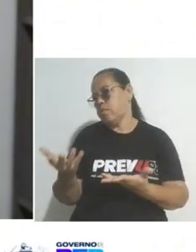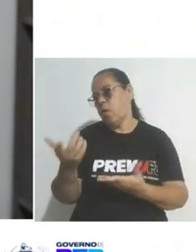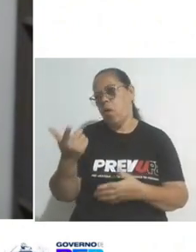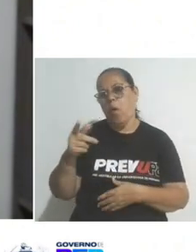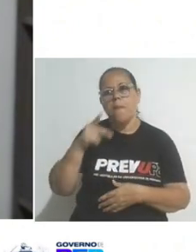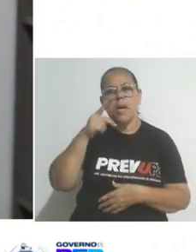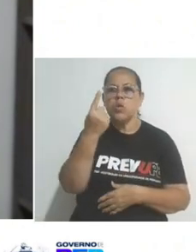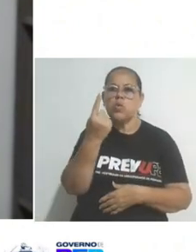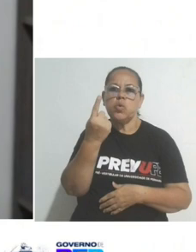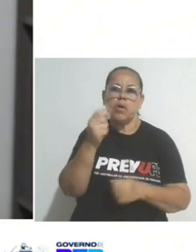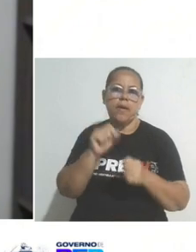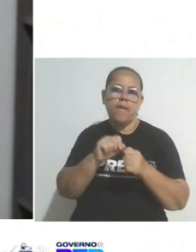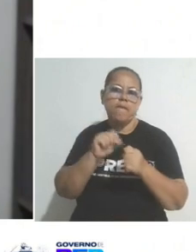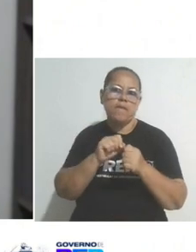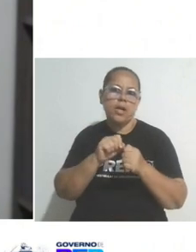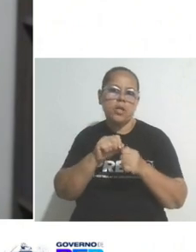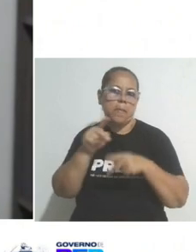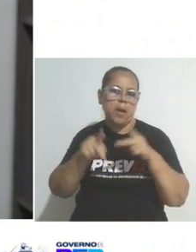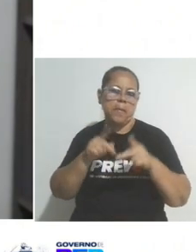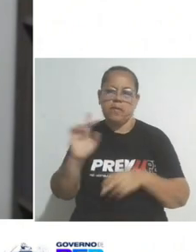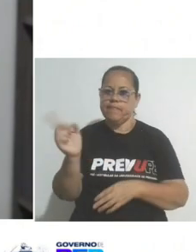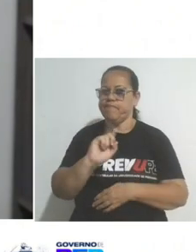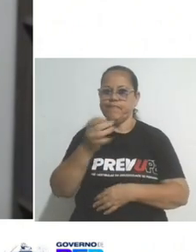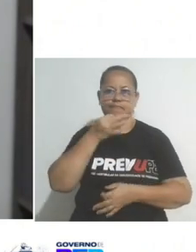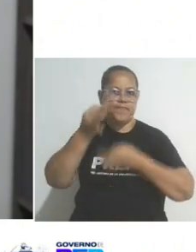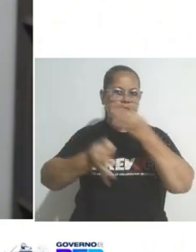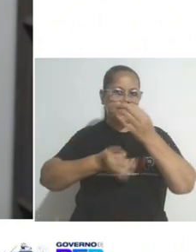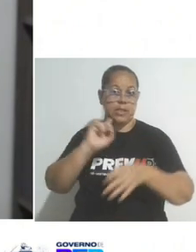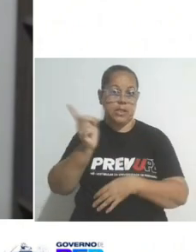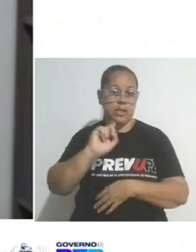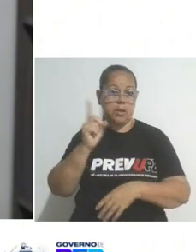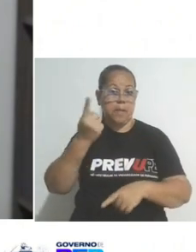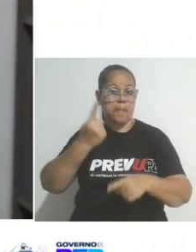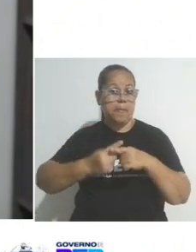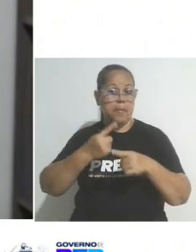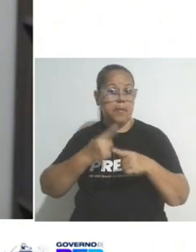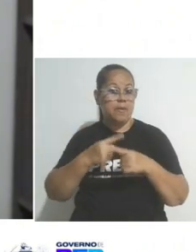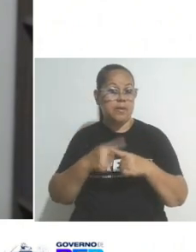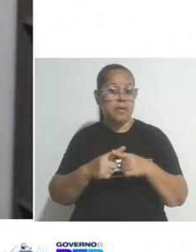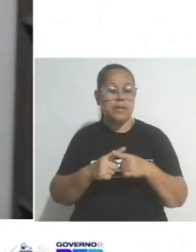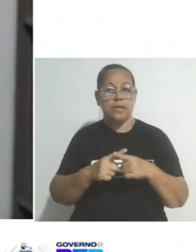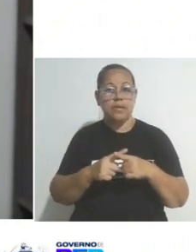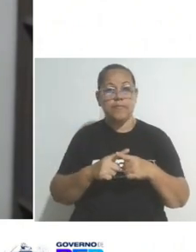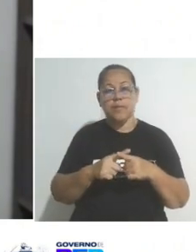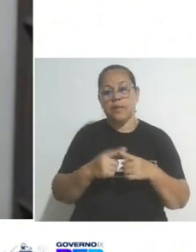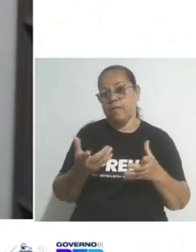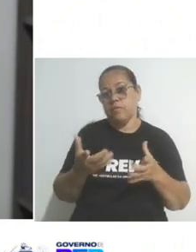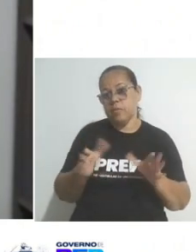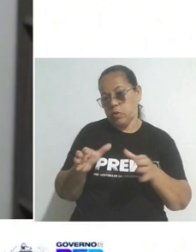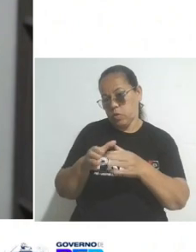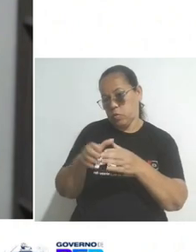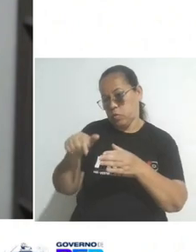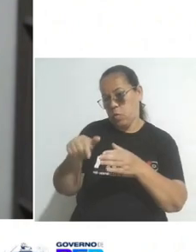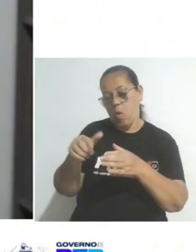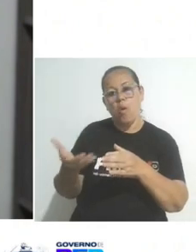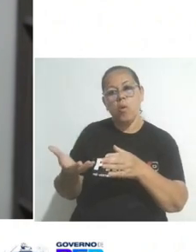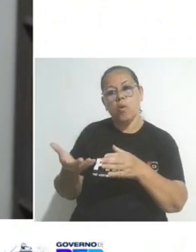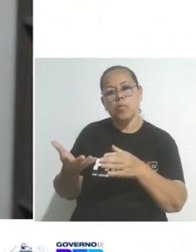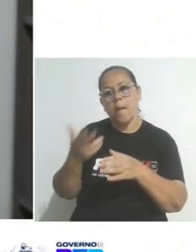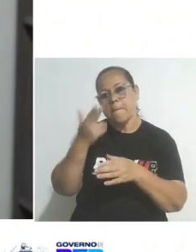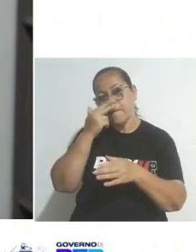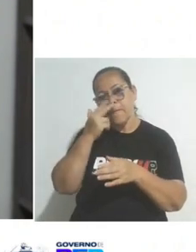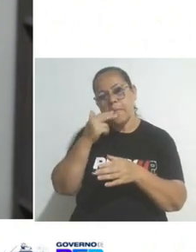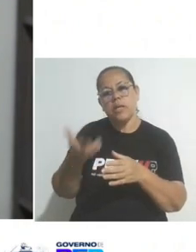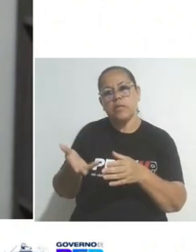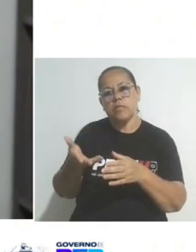comunista é feito pelo povo não é essa a argumentação dele até porque não é suficiente que um grupo específico mesmo